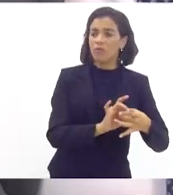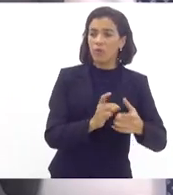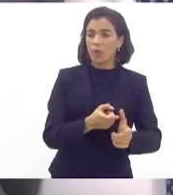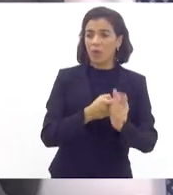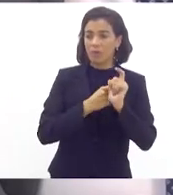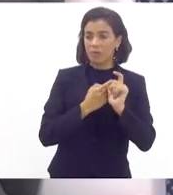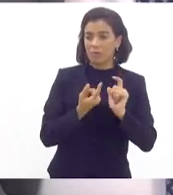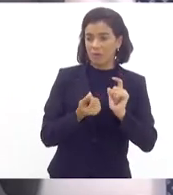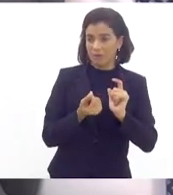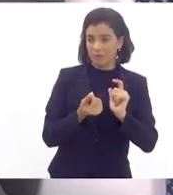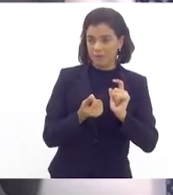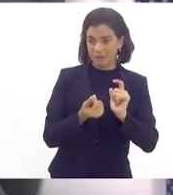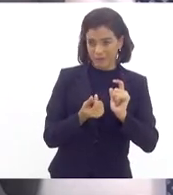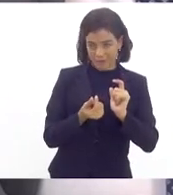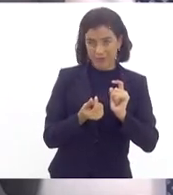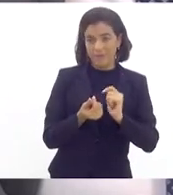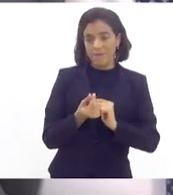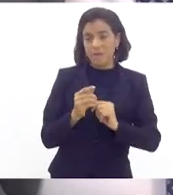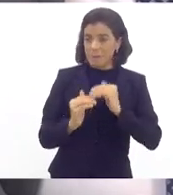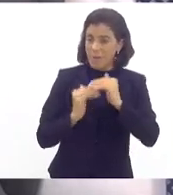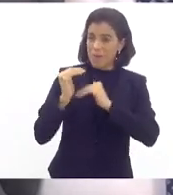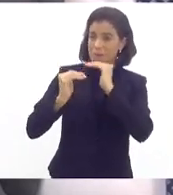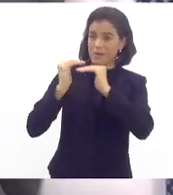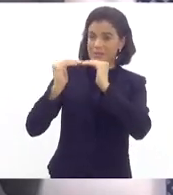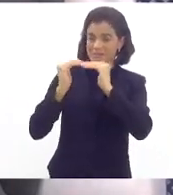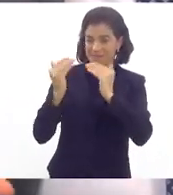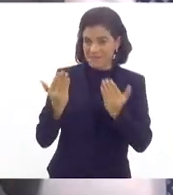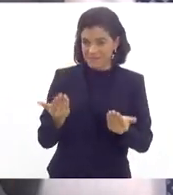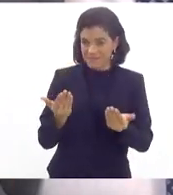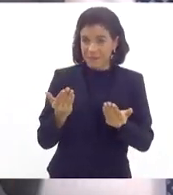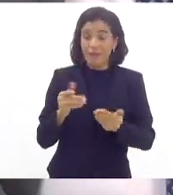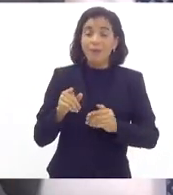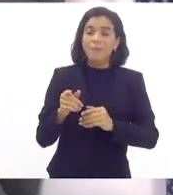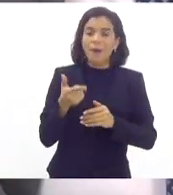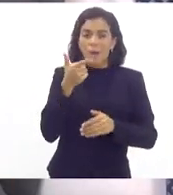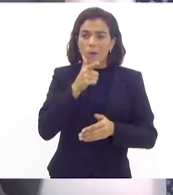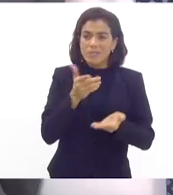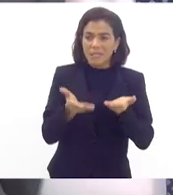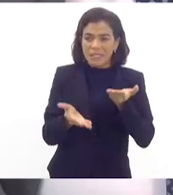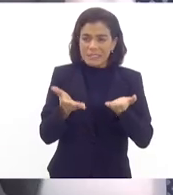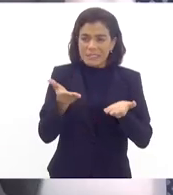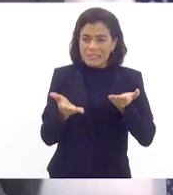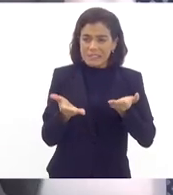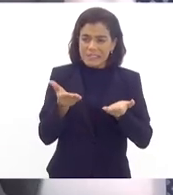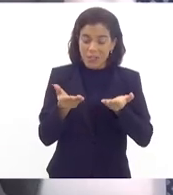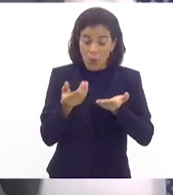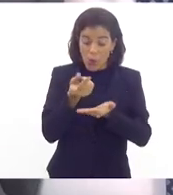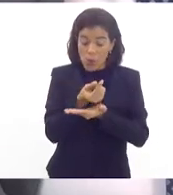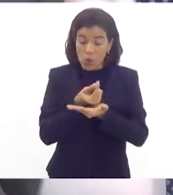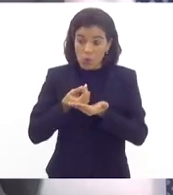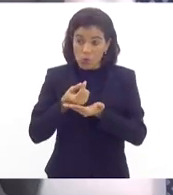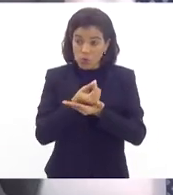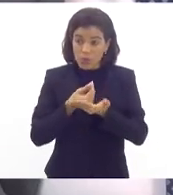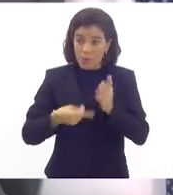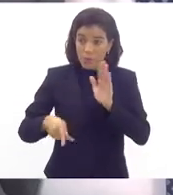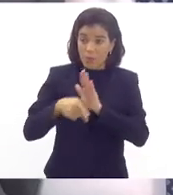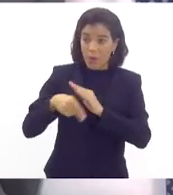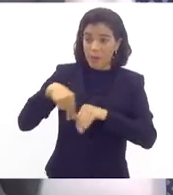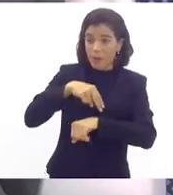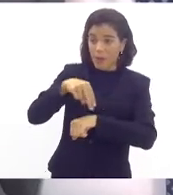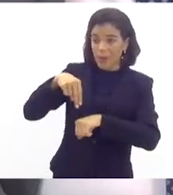né, e tem a ver com o crescimento. Para equilibrar as finanças públicas da União,